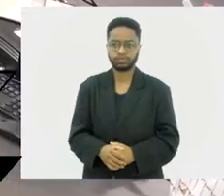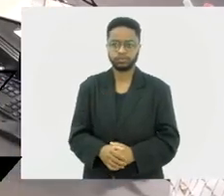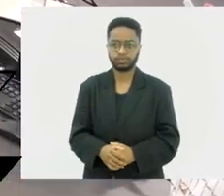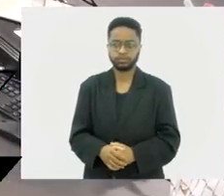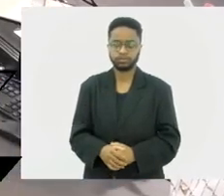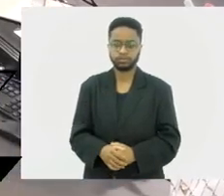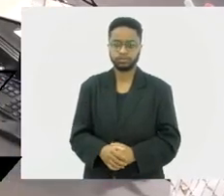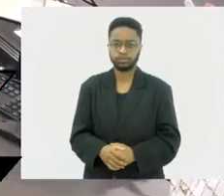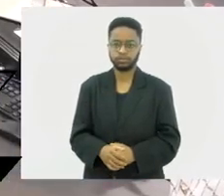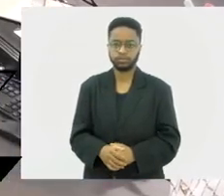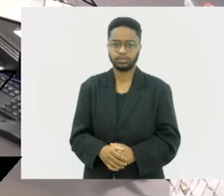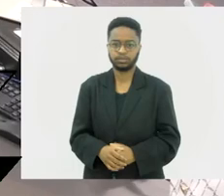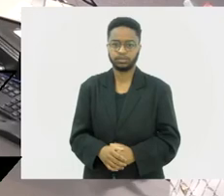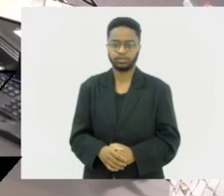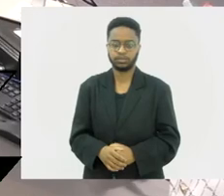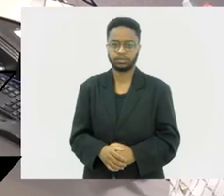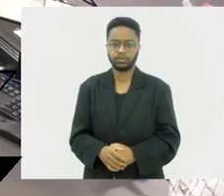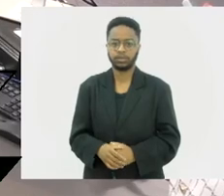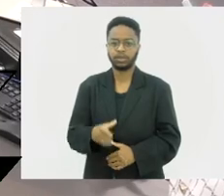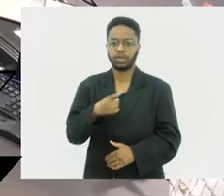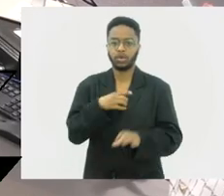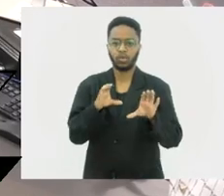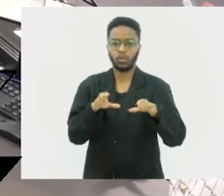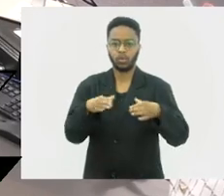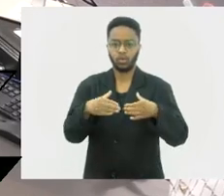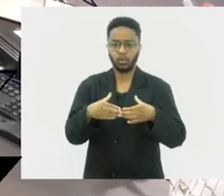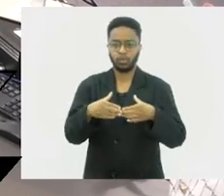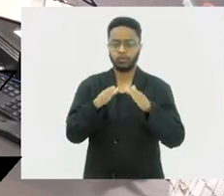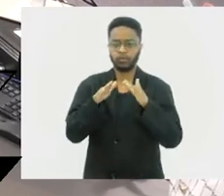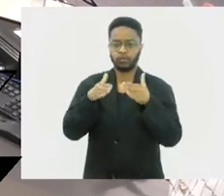proprietário do Bronx Bull Kennel Club.